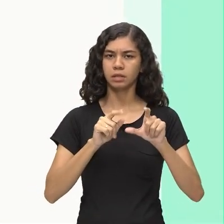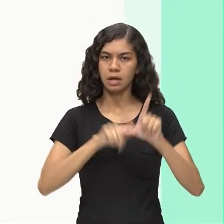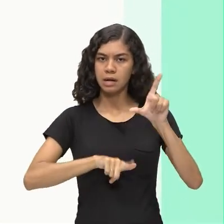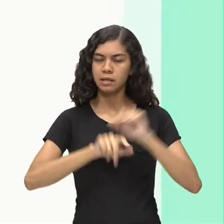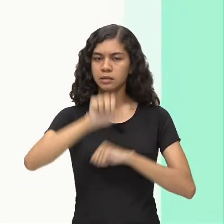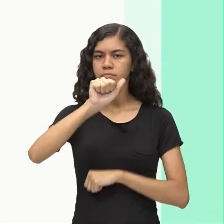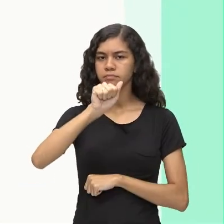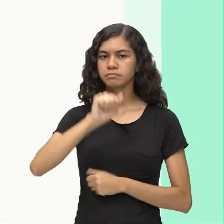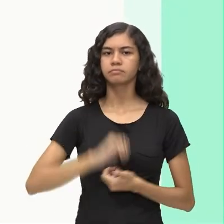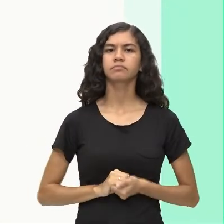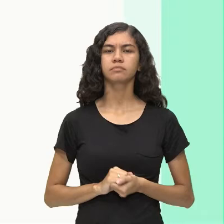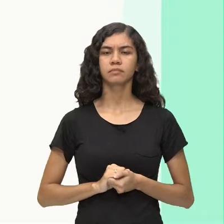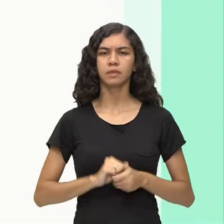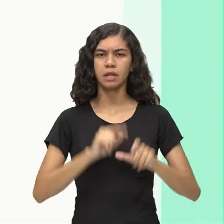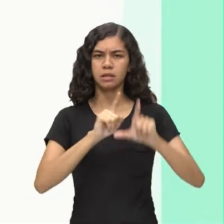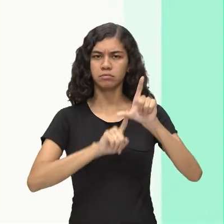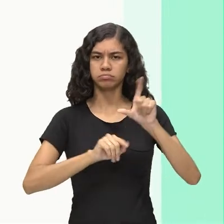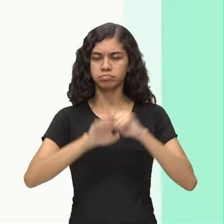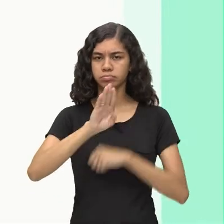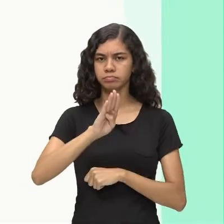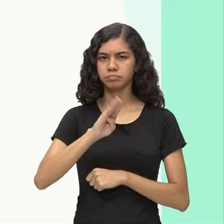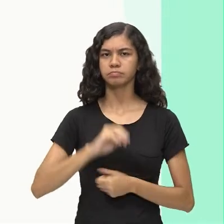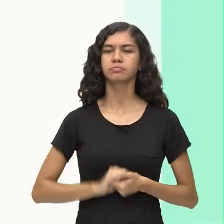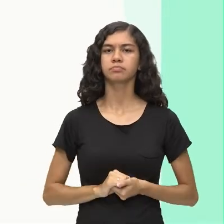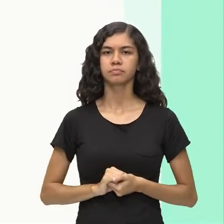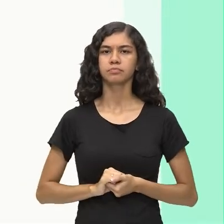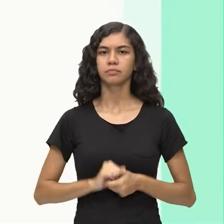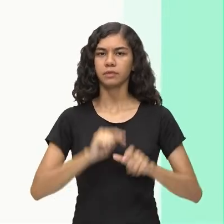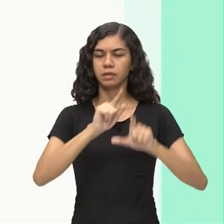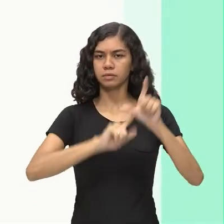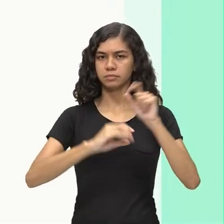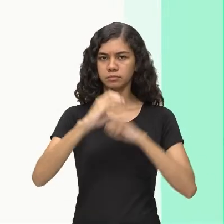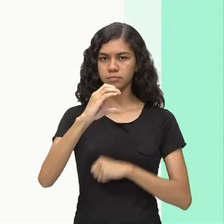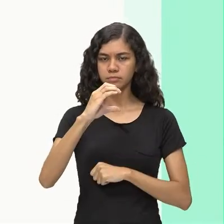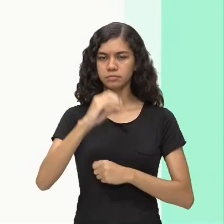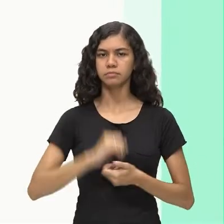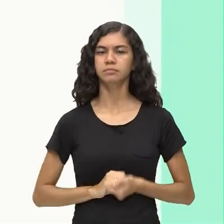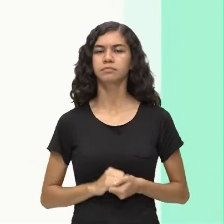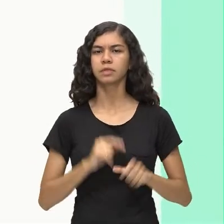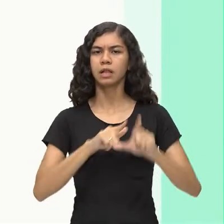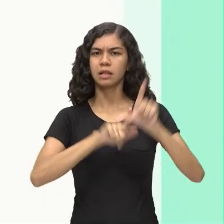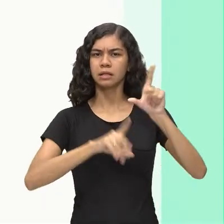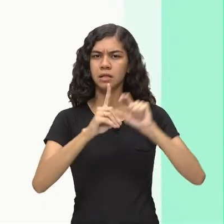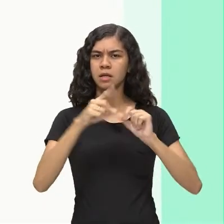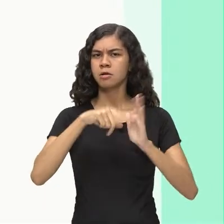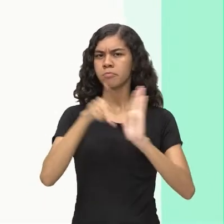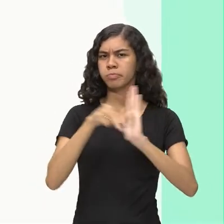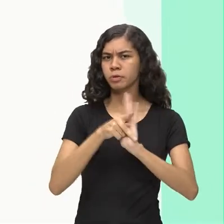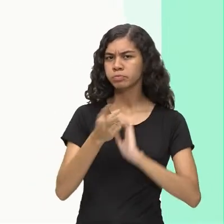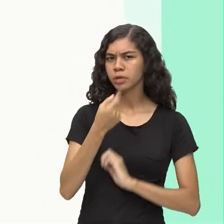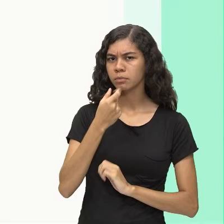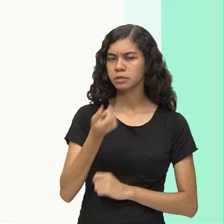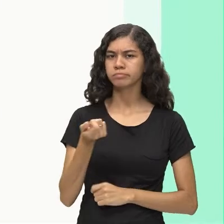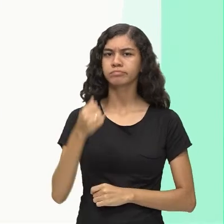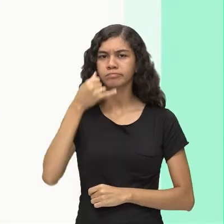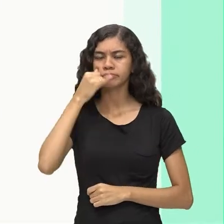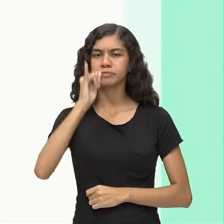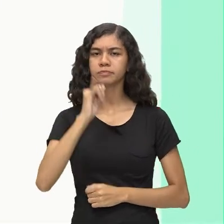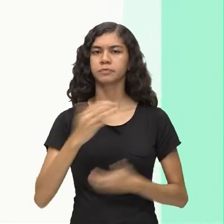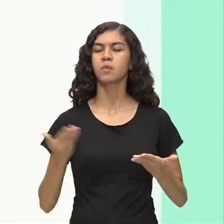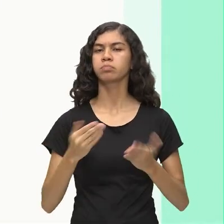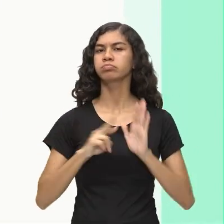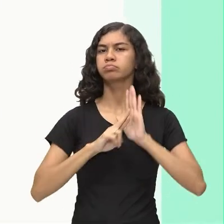B, anti-inflamatórios, C, antirretrovirais ou D, antibióticos. Então vamos à